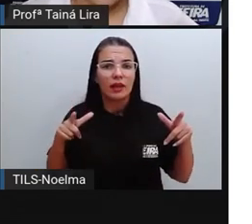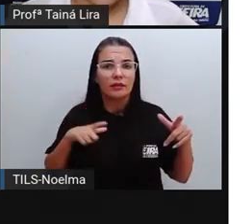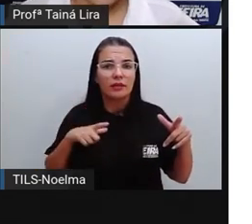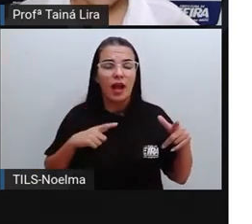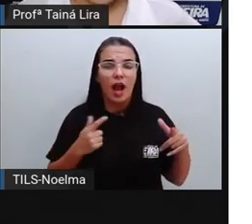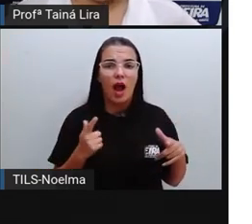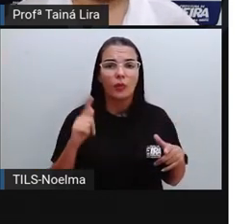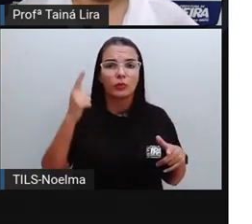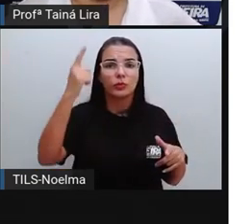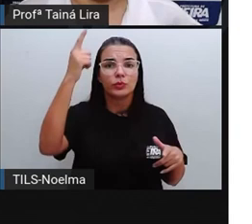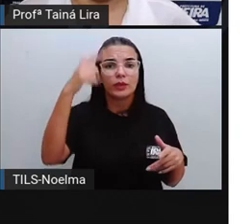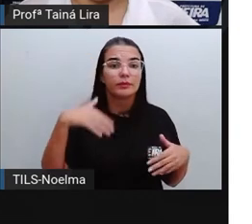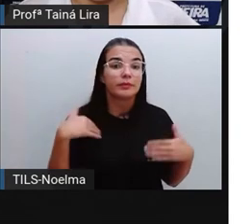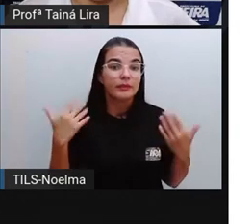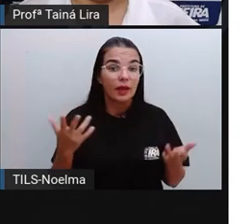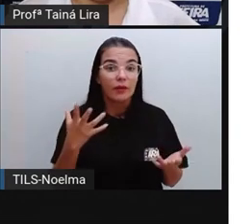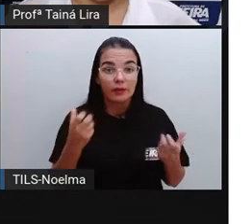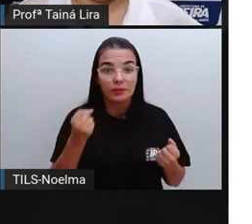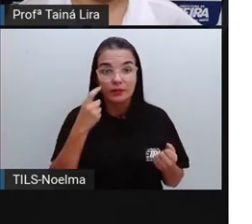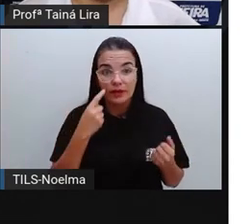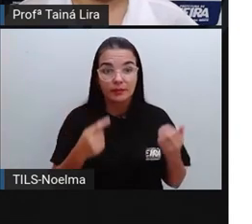animais? Então, vamos ver?